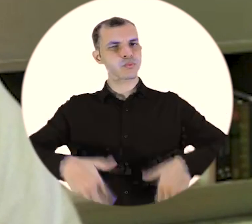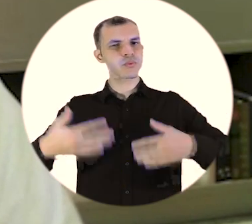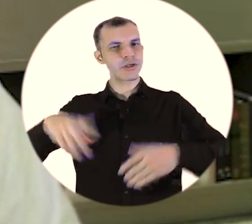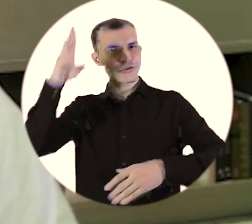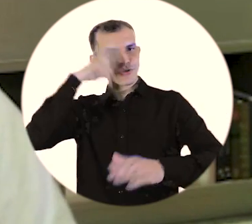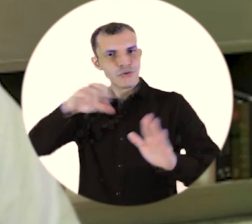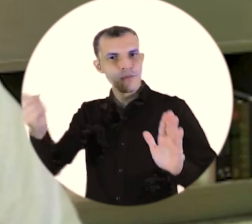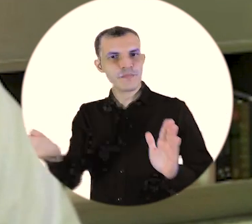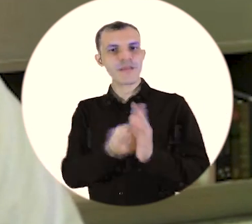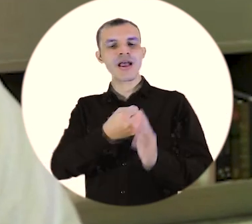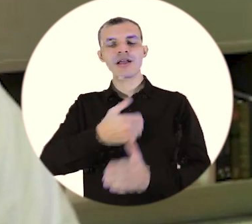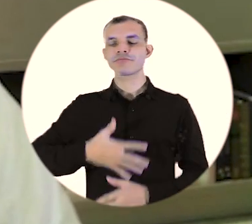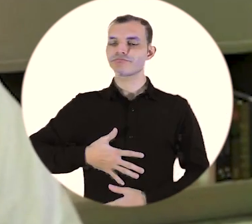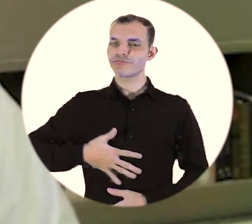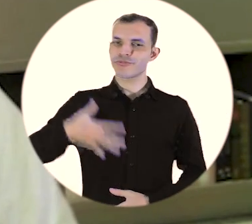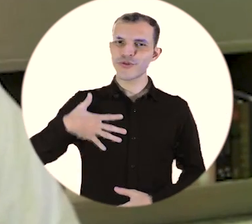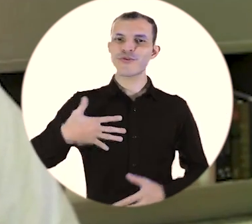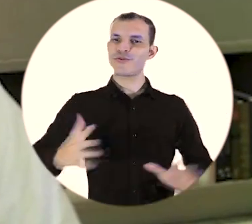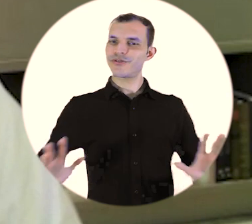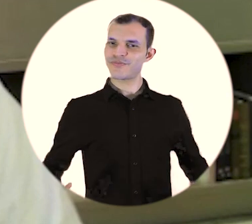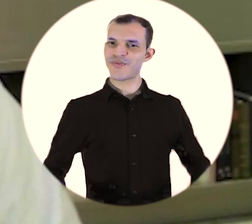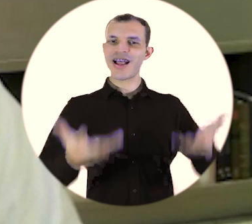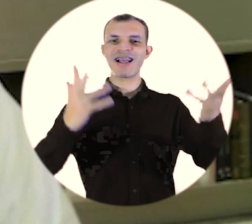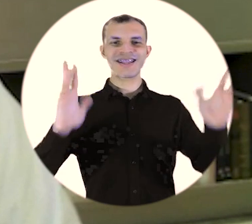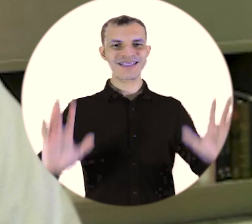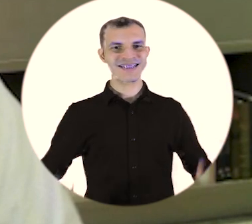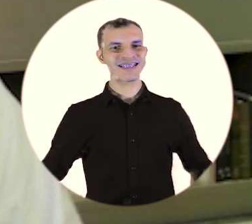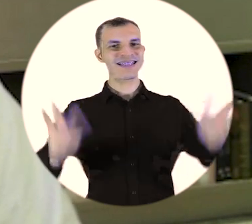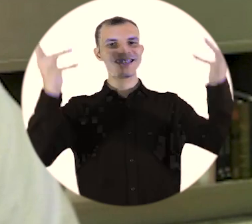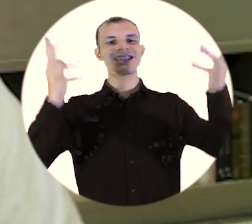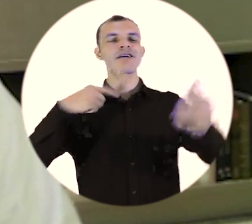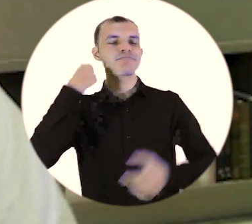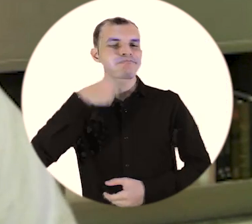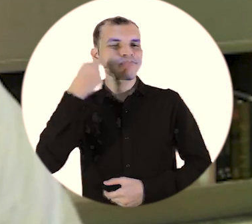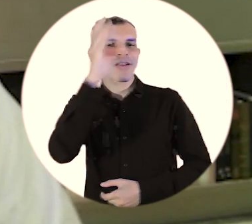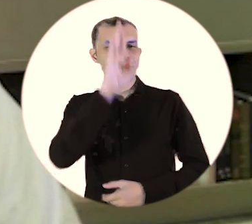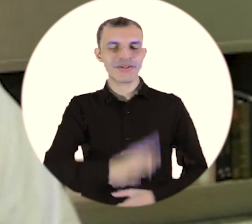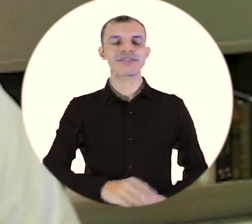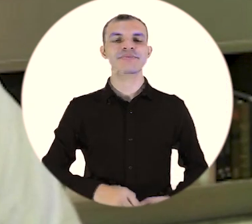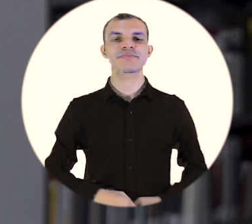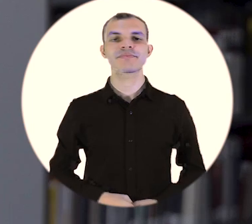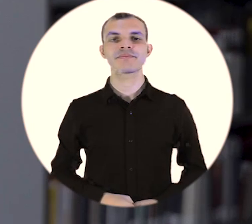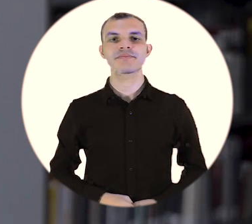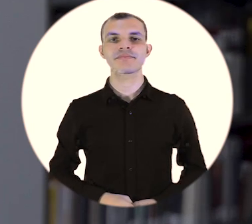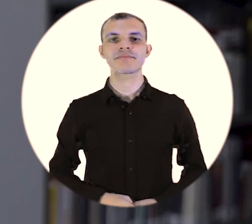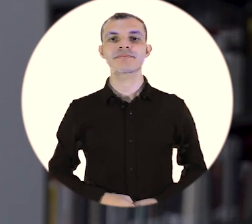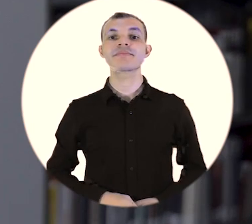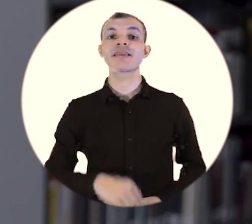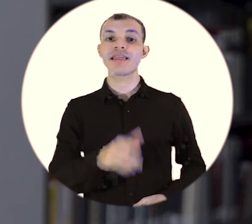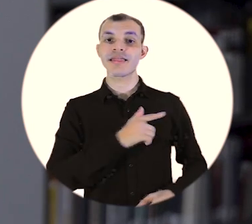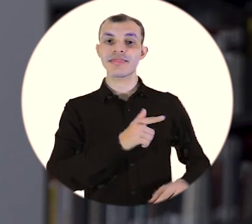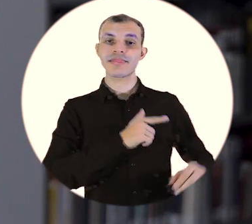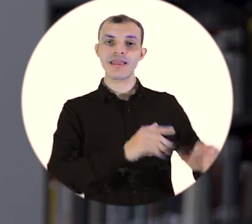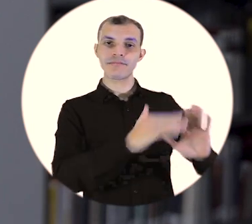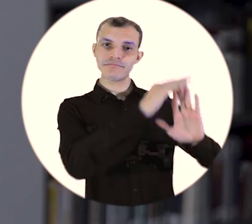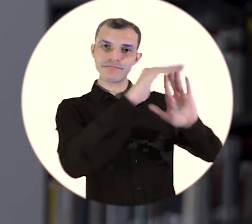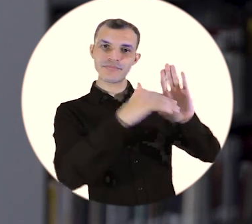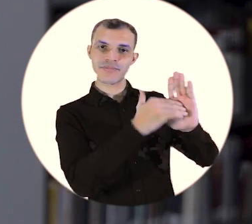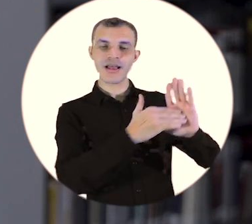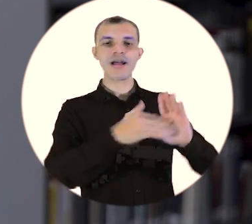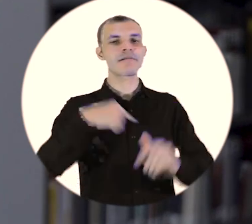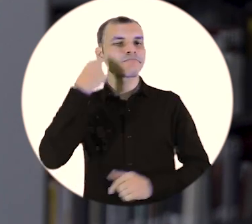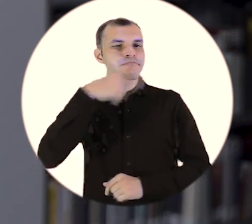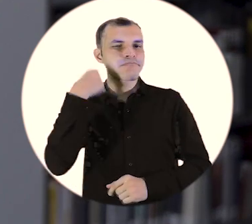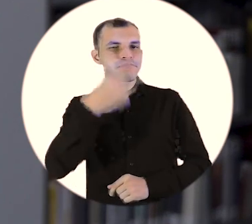que é motivo de orgulho e de celebração para toda a advocacia brasileira. No quadro Advocacia em Pauta